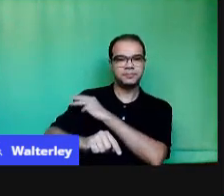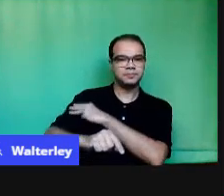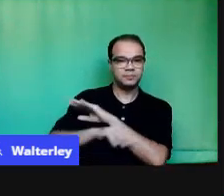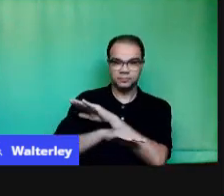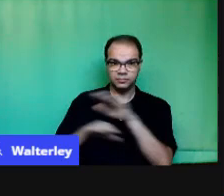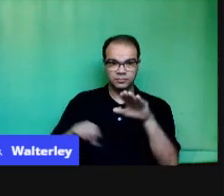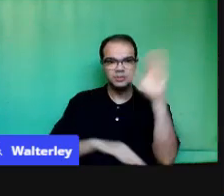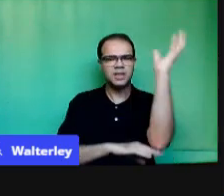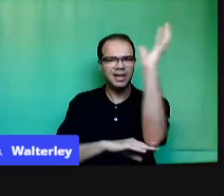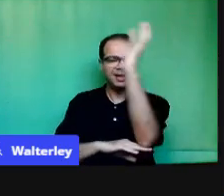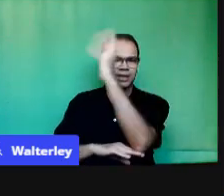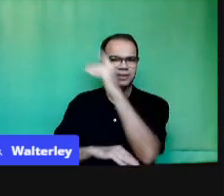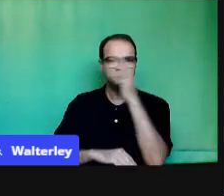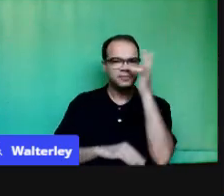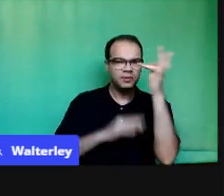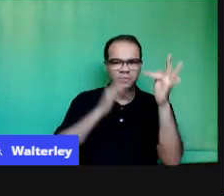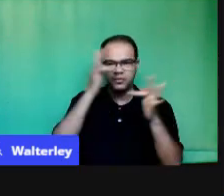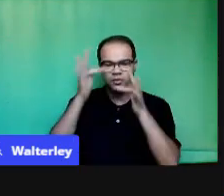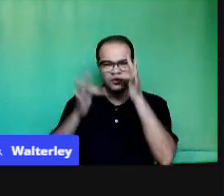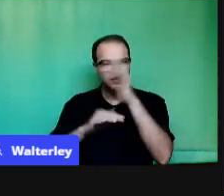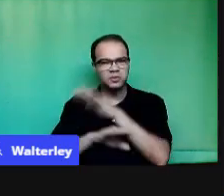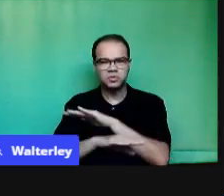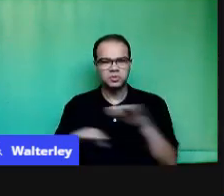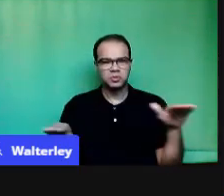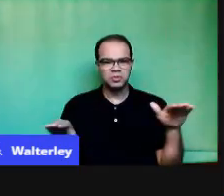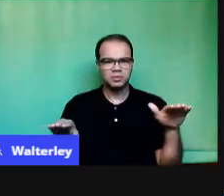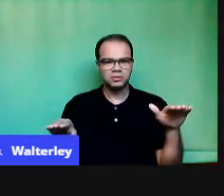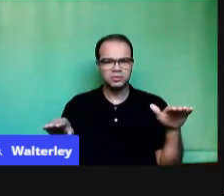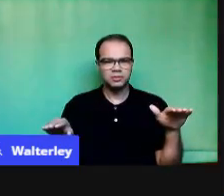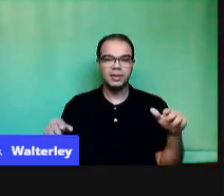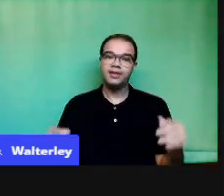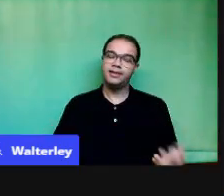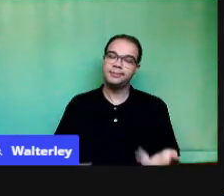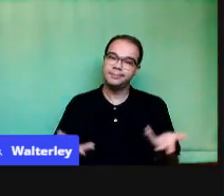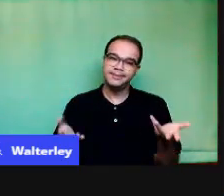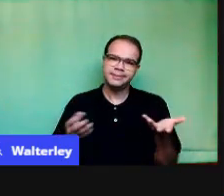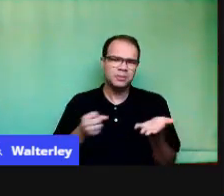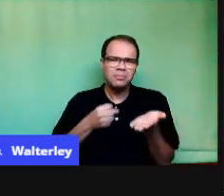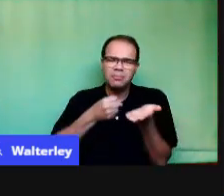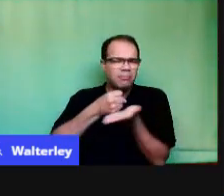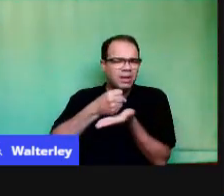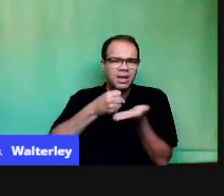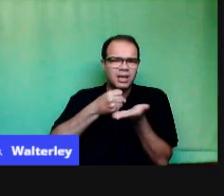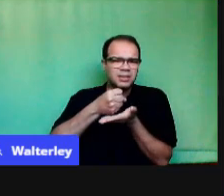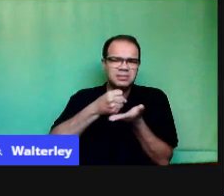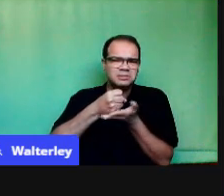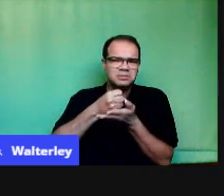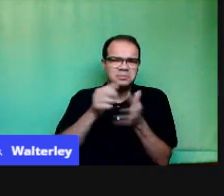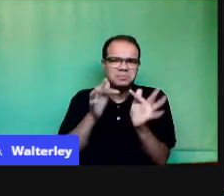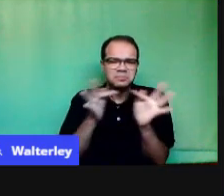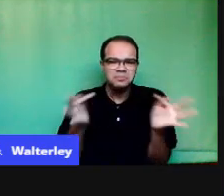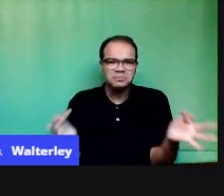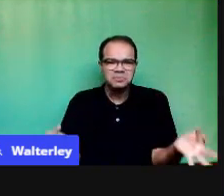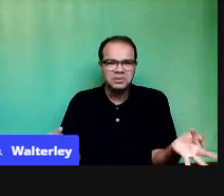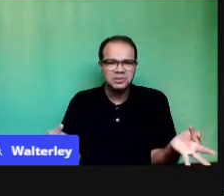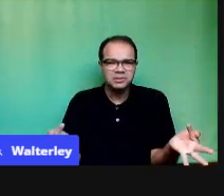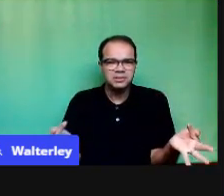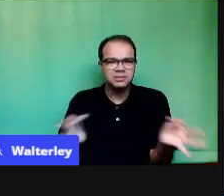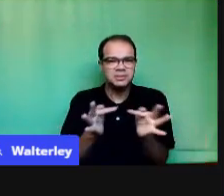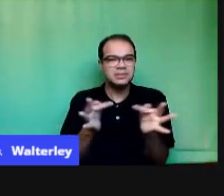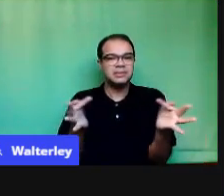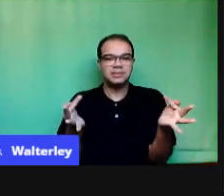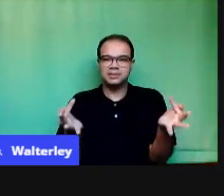abordagem bastante artificial, do ponto de vista do interesse do ensino de ciências, do ponto de vista desses animais, do ponto de vista